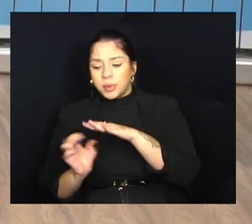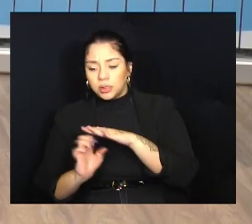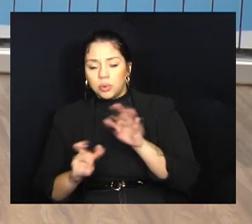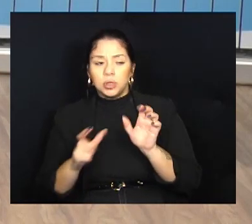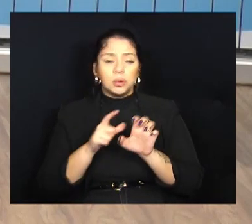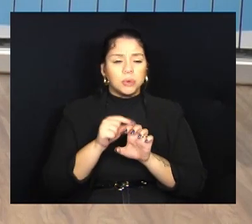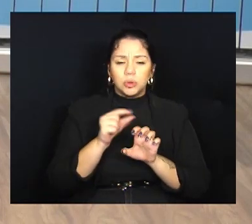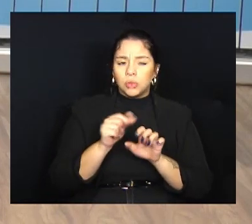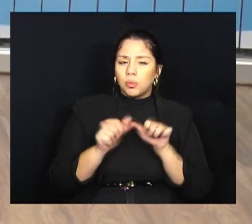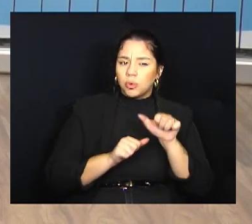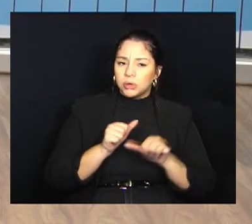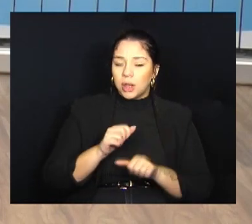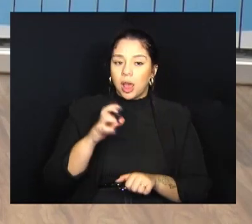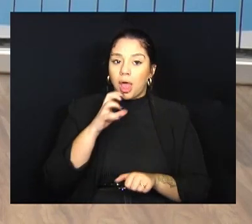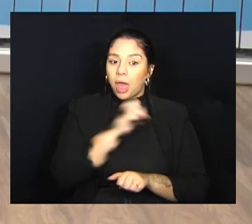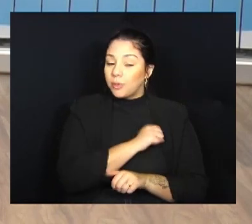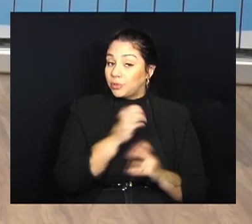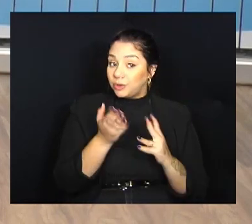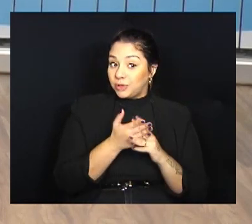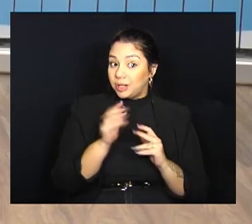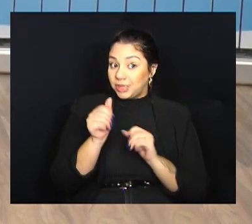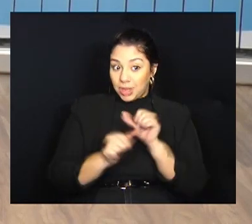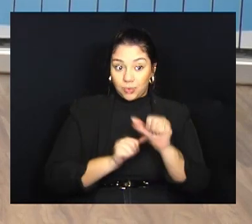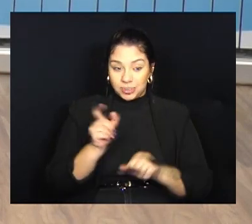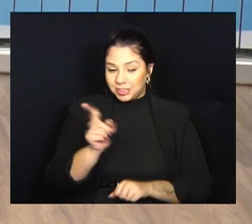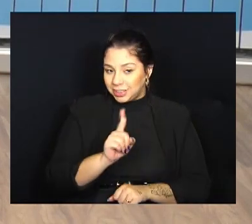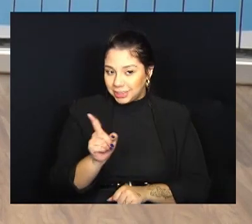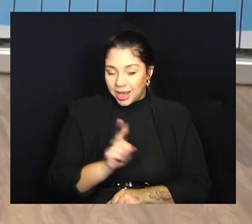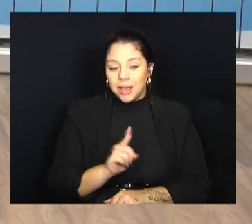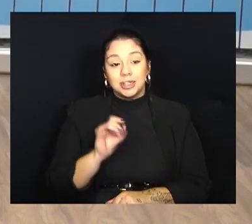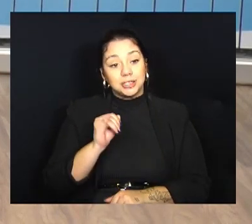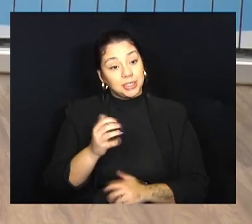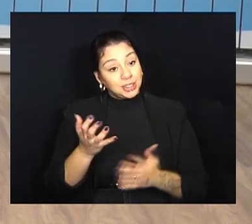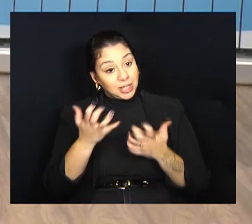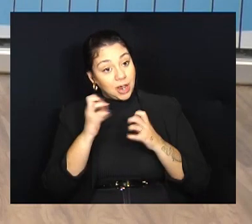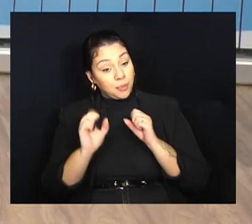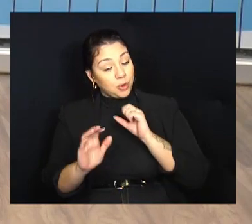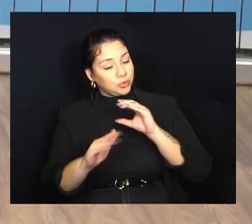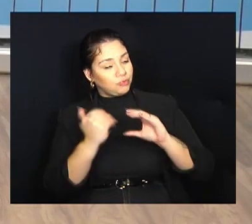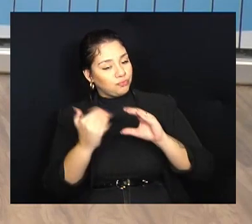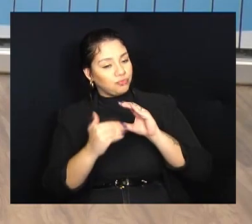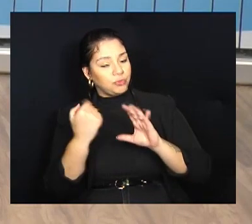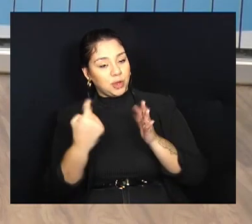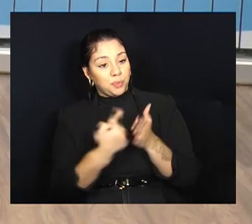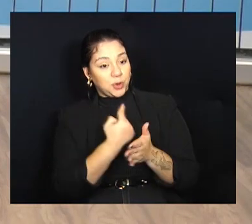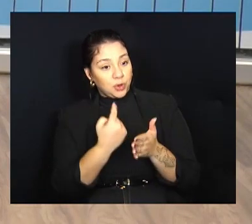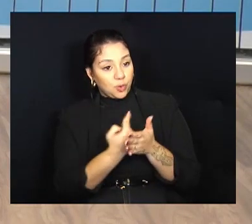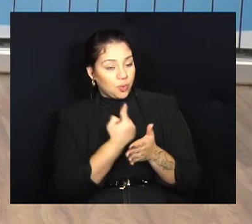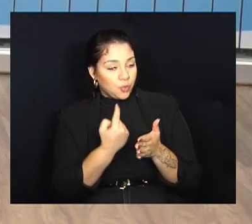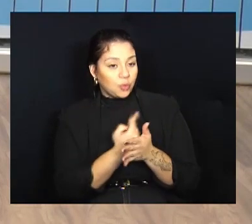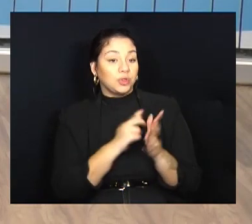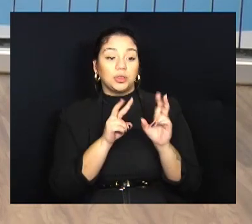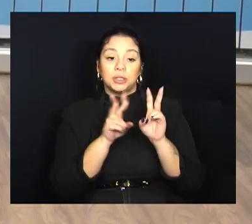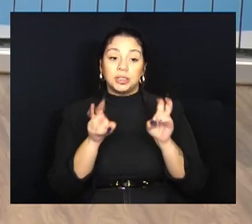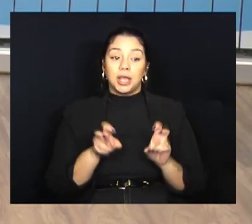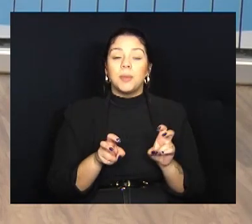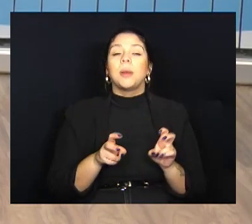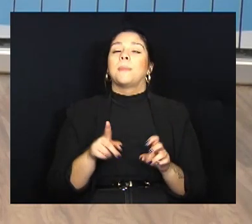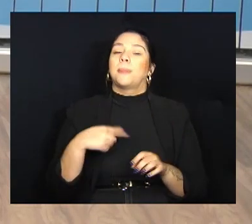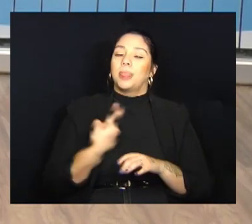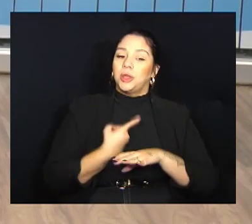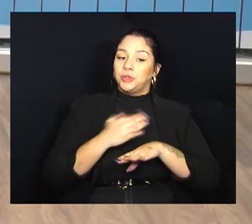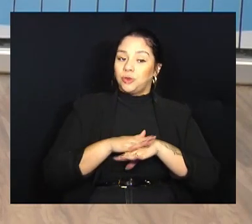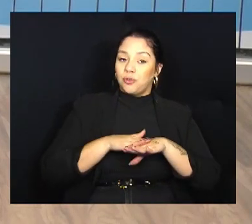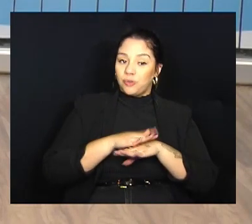empreendedores? Rápido intervalo, não sai daí. Se você quiser, já pode mandar o seu questionamento, a sua pergunta, que nós vamos conversar com